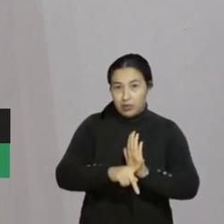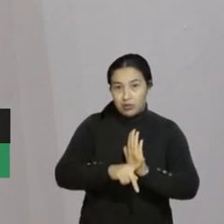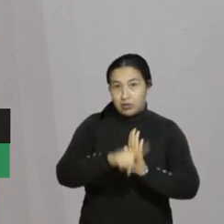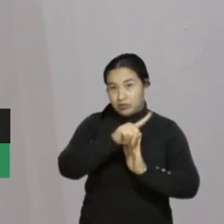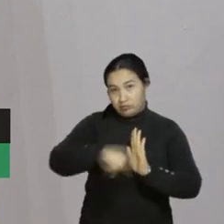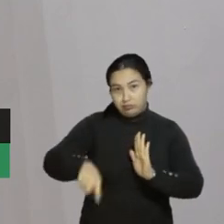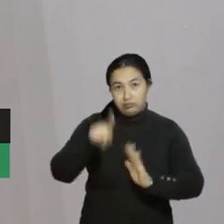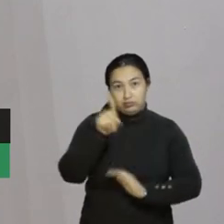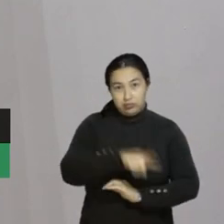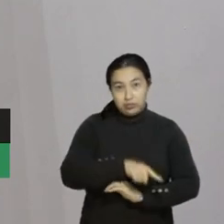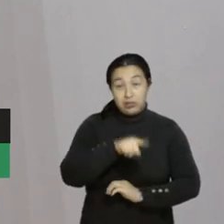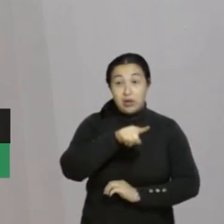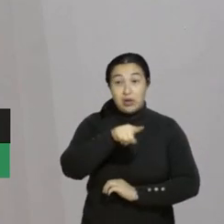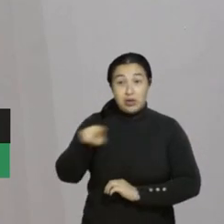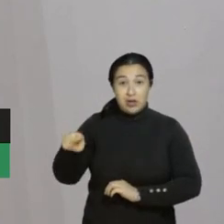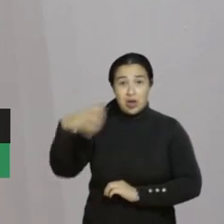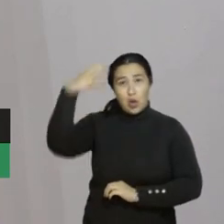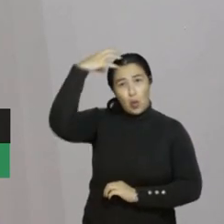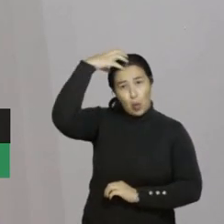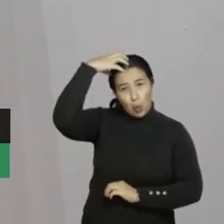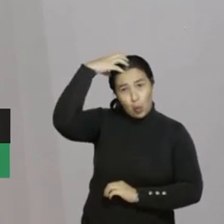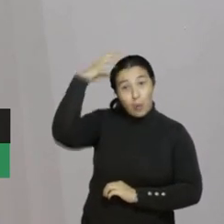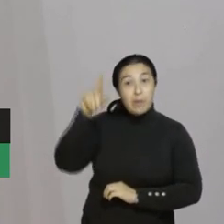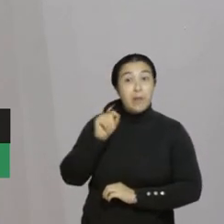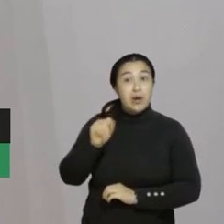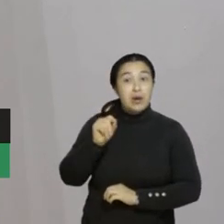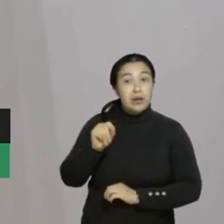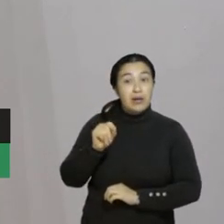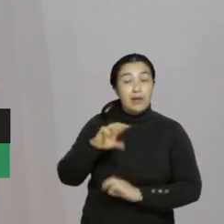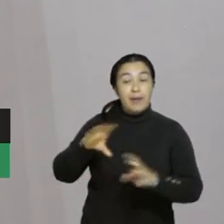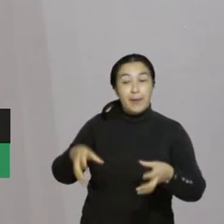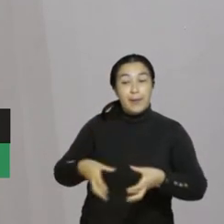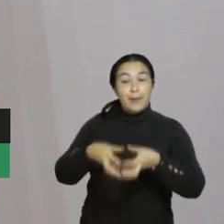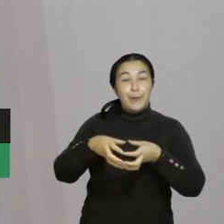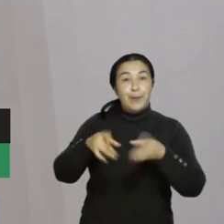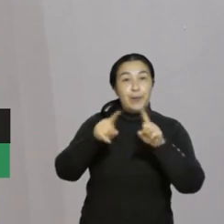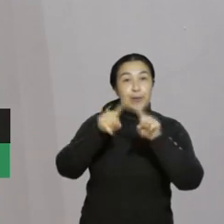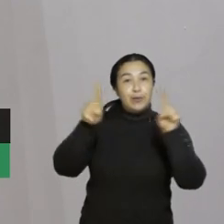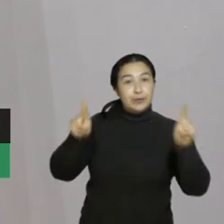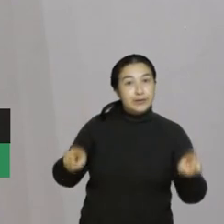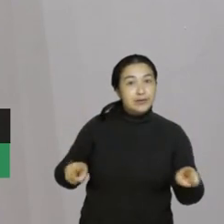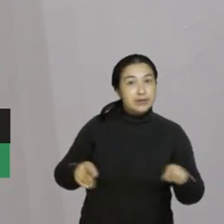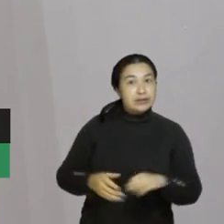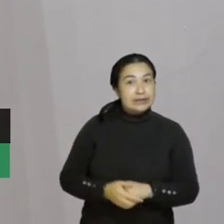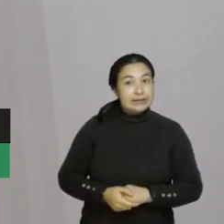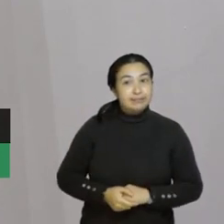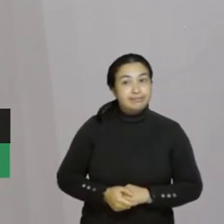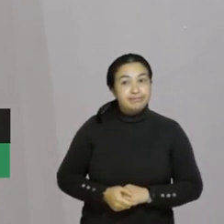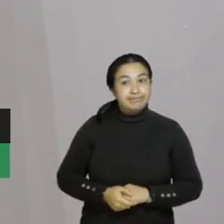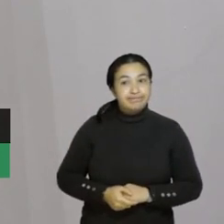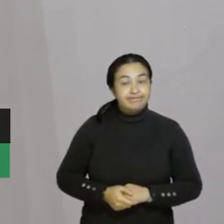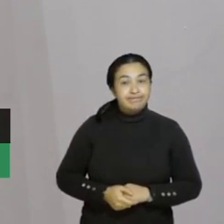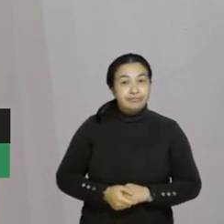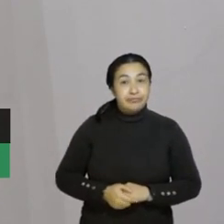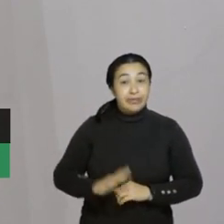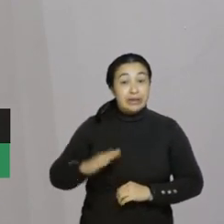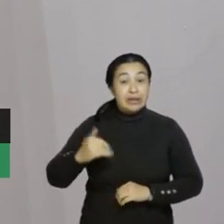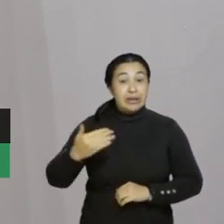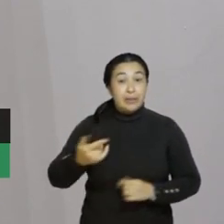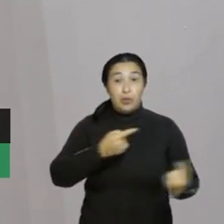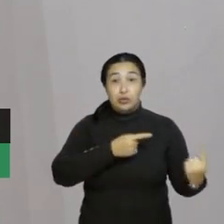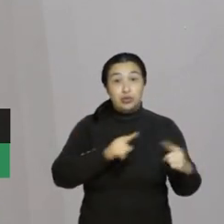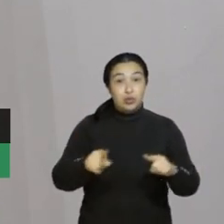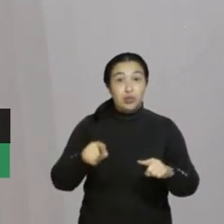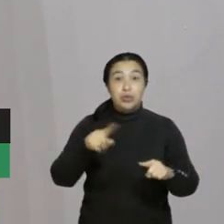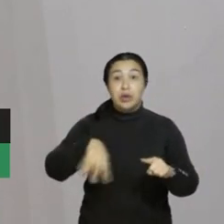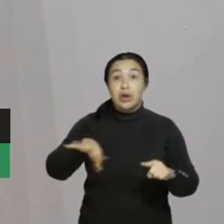e eles culparam parte disso, os servidores que foram contra. E a retaliação veio. Eles não podem mais,